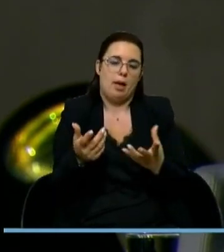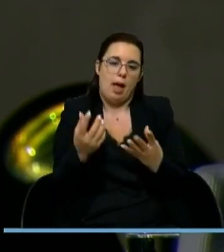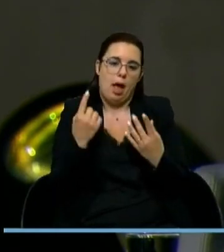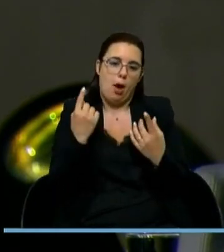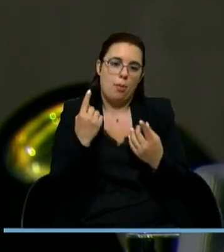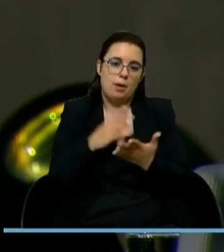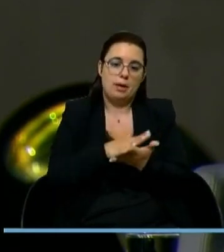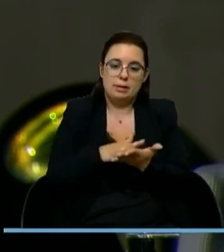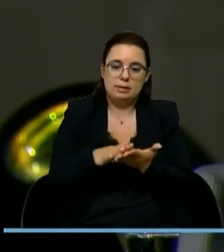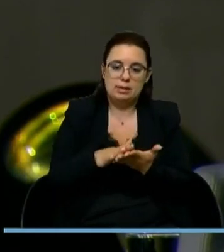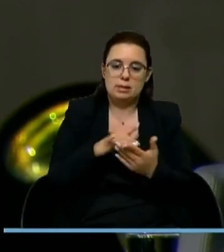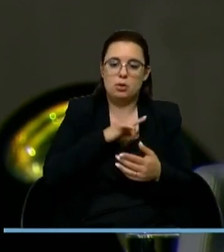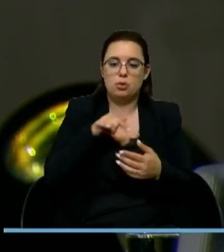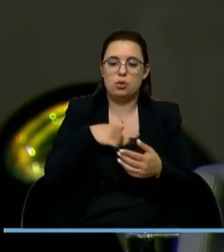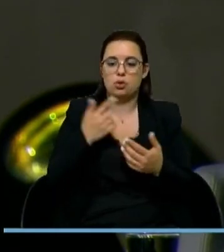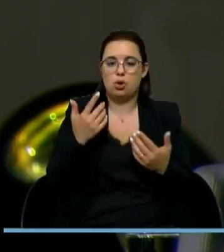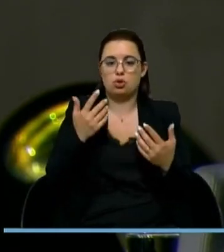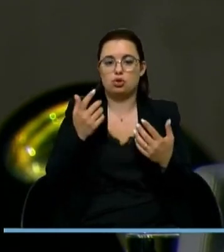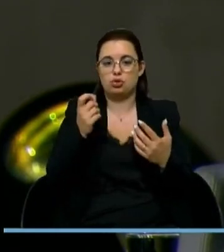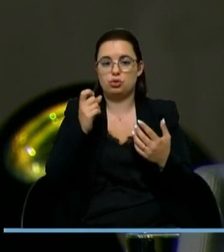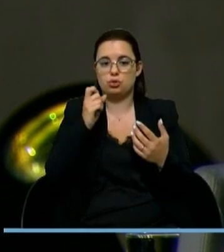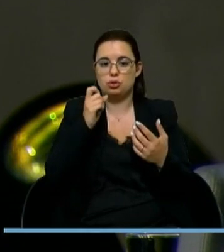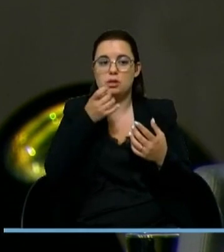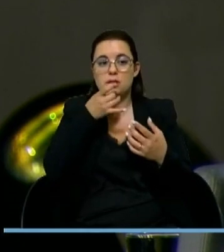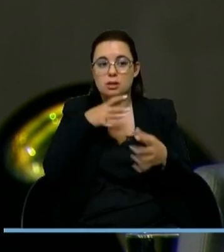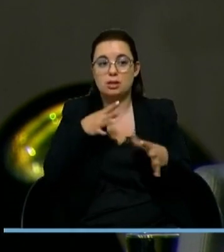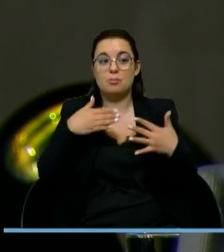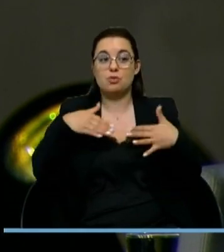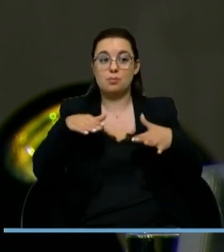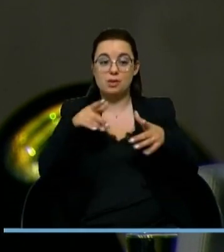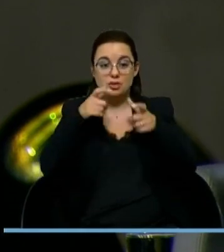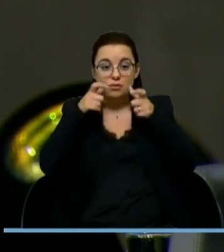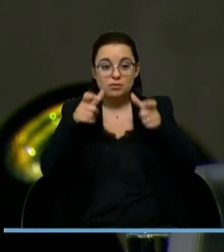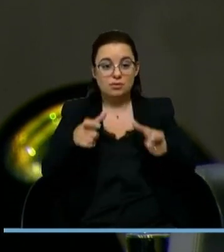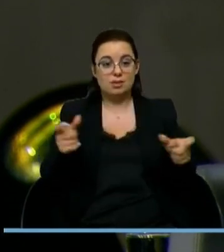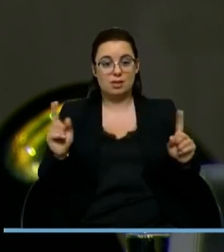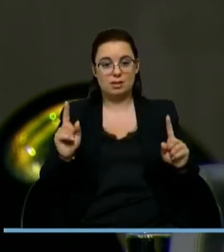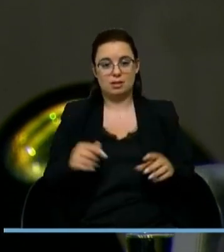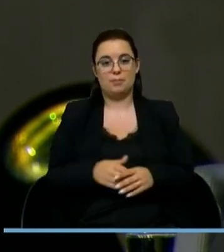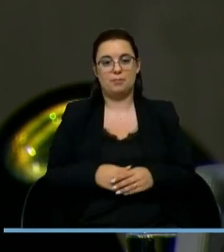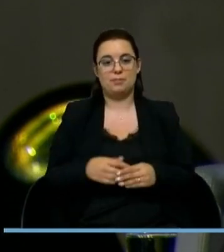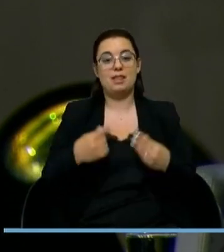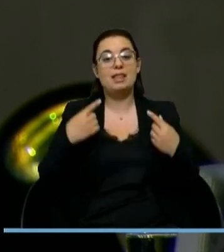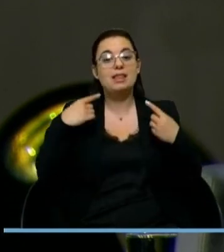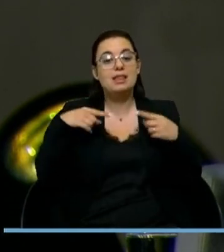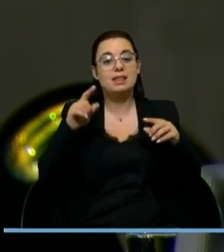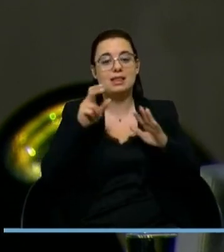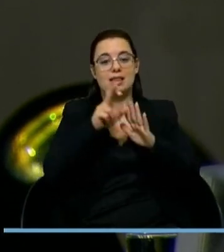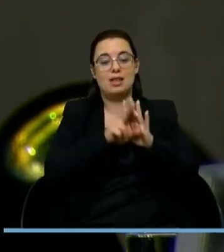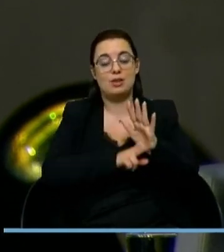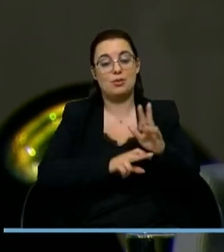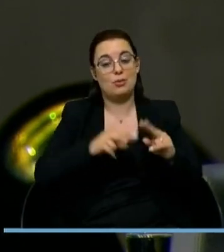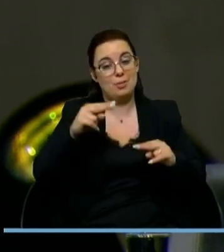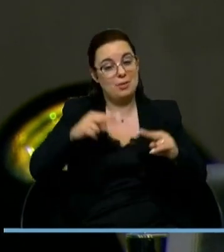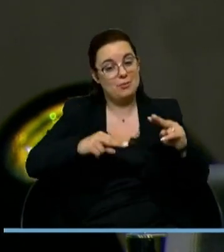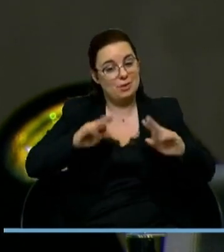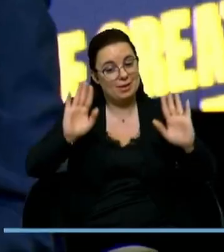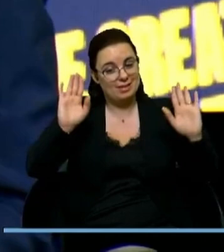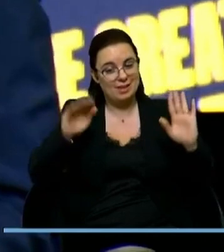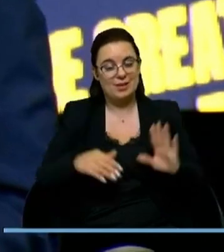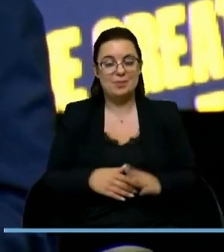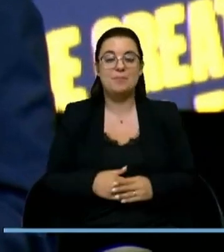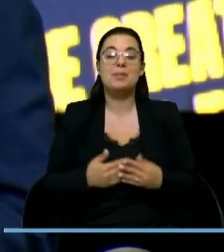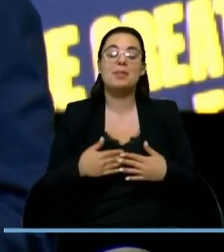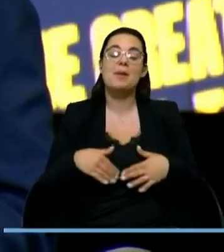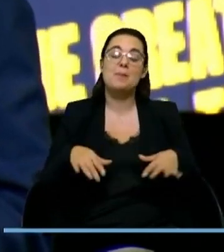das isenções que se permite, mas nada a nível fiscal. Fiscal. E nunca no regulamento sobre o setor financeiro. Certo, obviamente. Mas, de qualquer